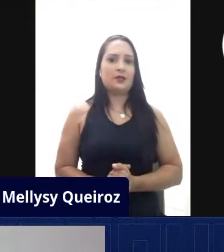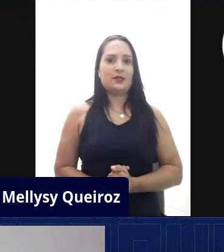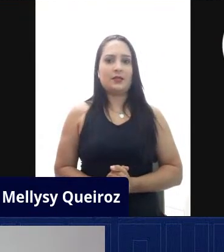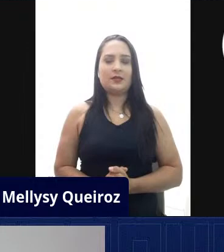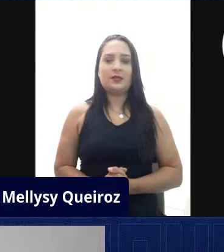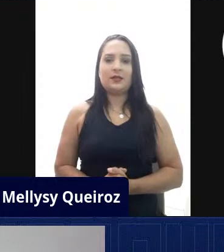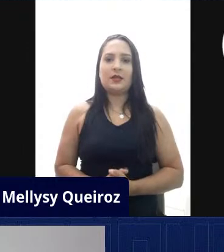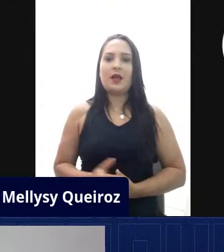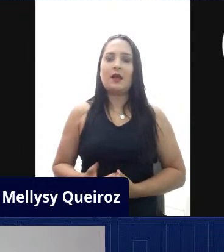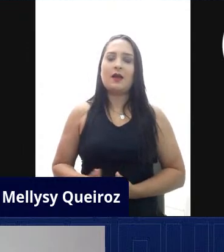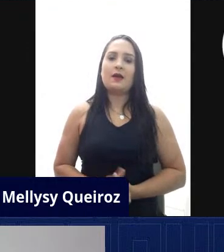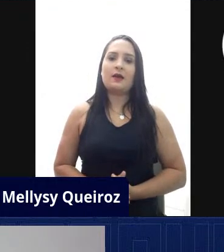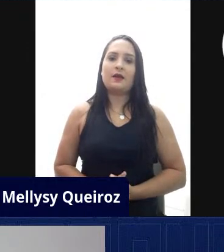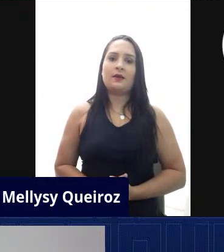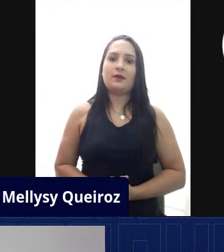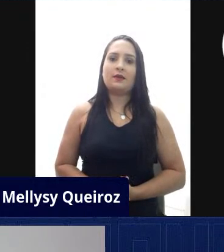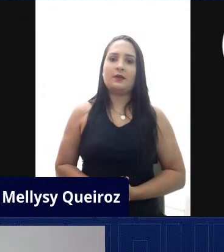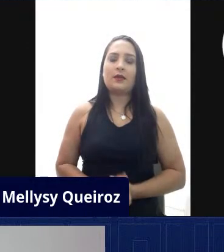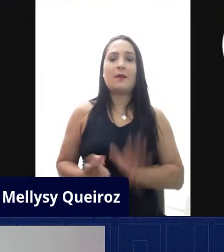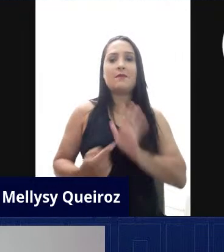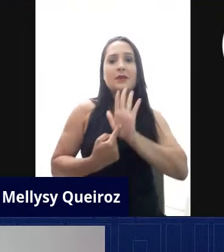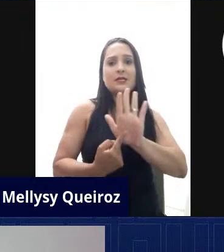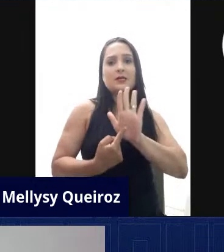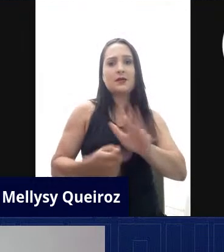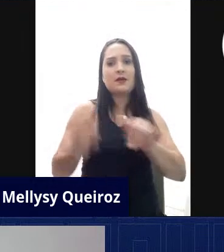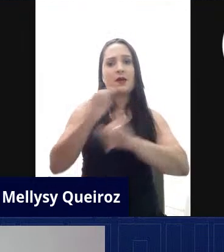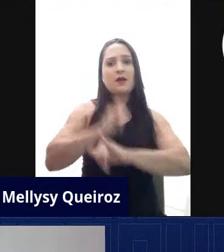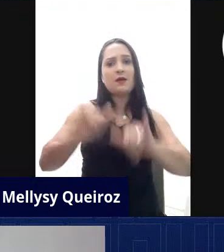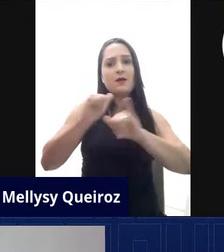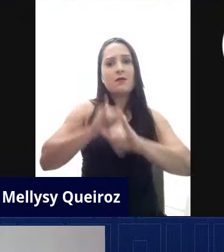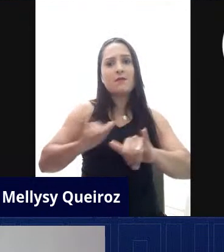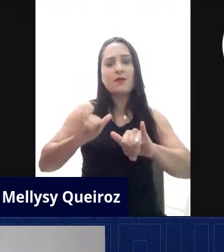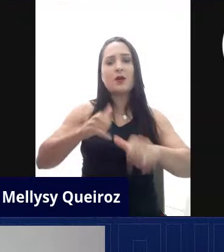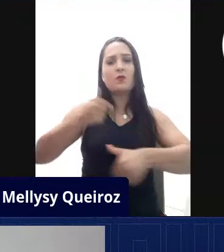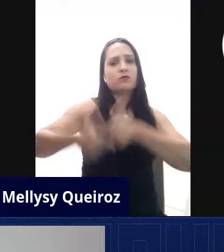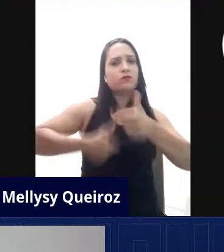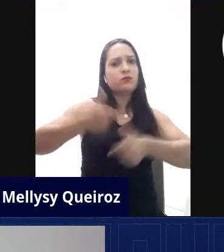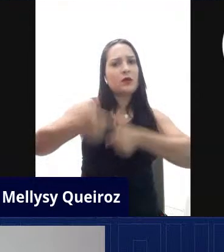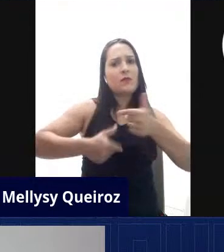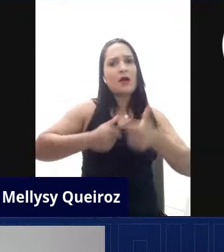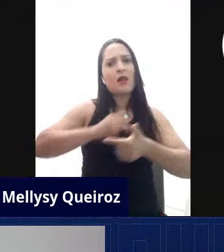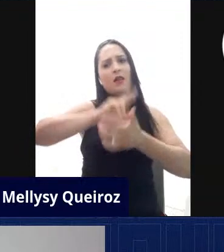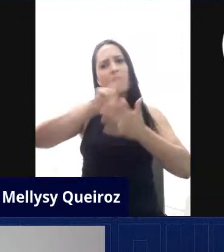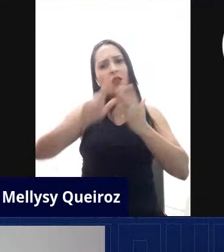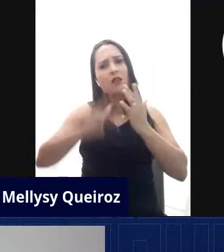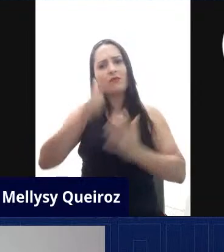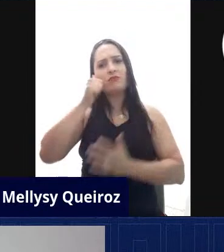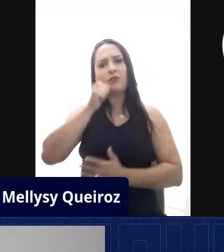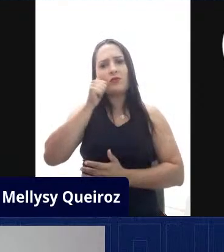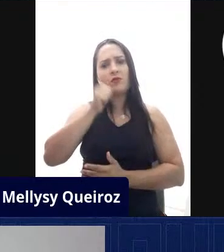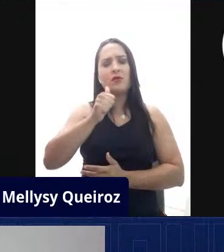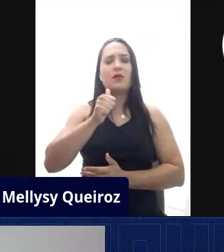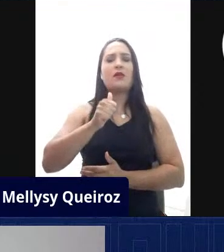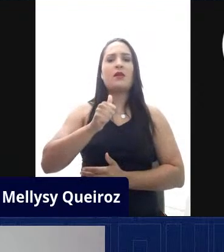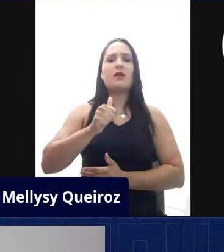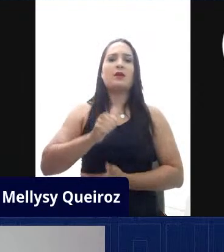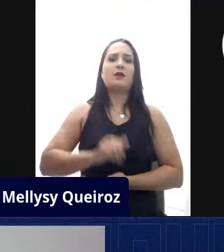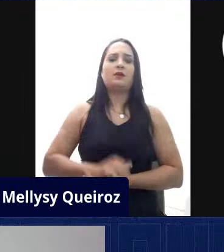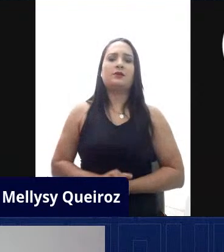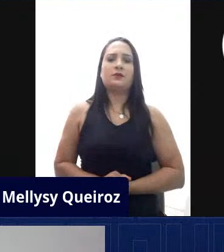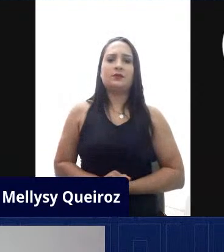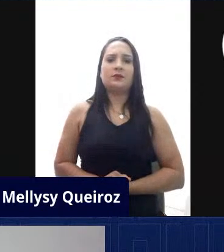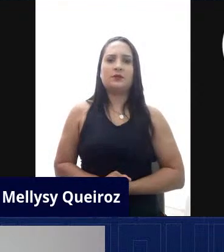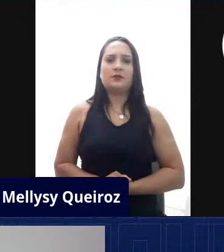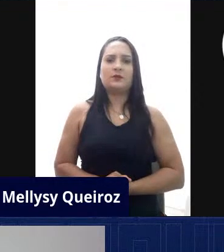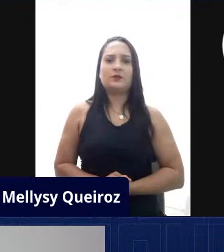de trazer nossa campanha, nosso trabalho, um trabalho de muitas mulheres, de muitas organizações. Gostaria de dar boa noite